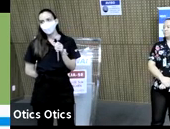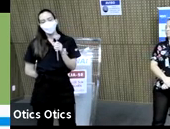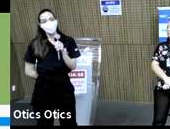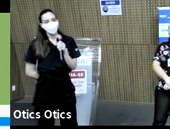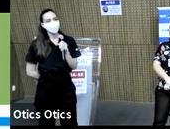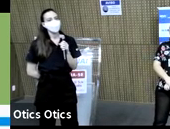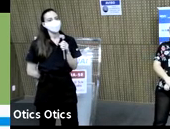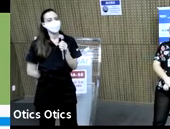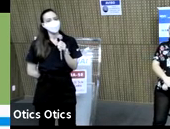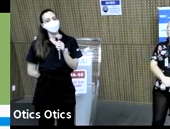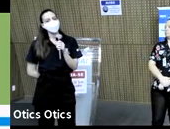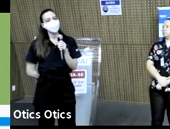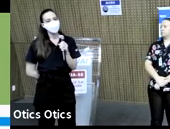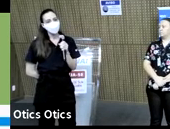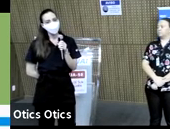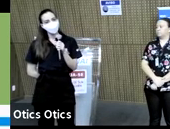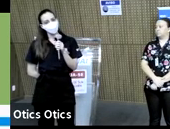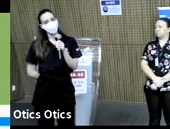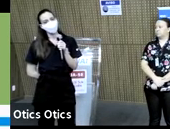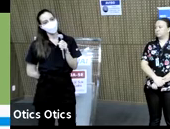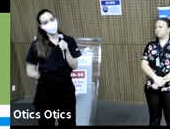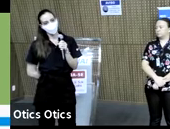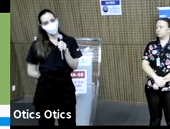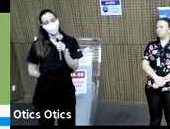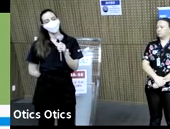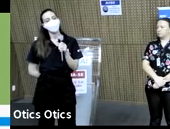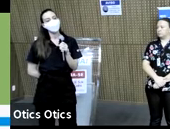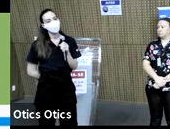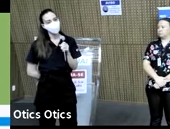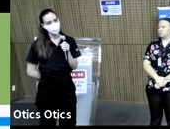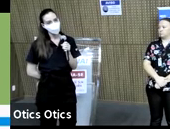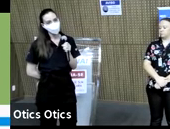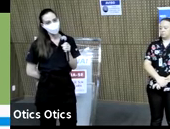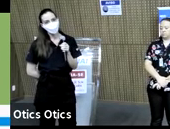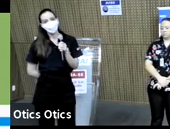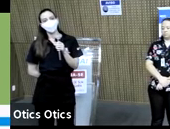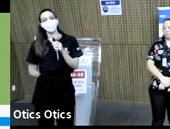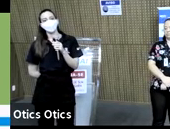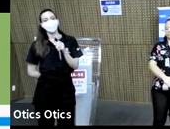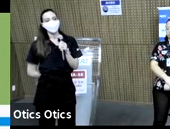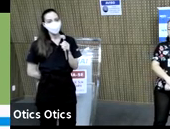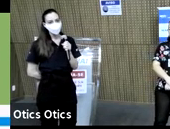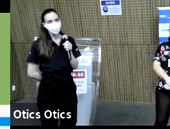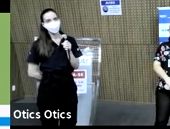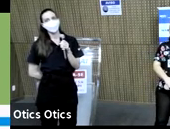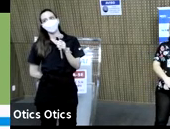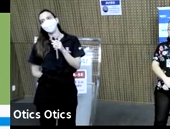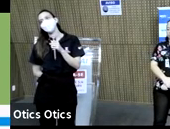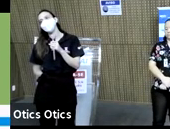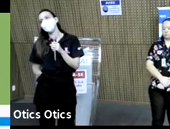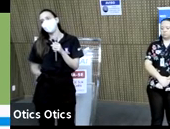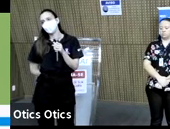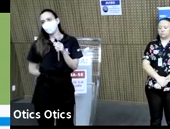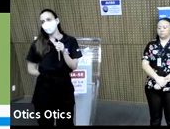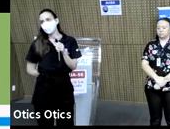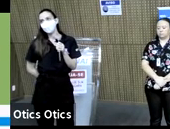50%, a gente tem mais ou menos 1/3 das nossas gestantes como fora de área. Então, a gente faz contato